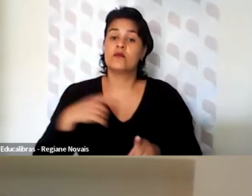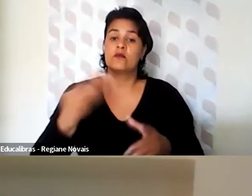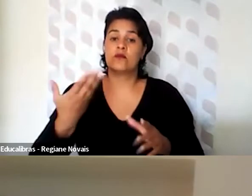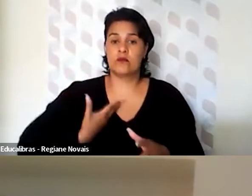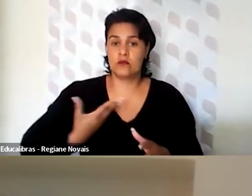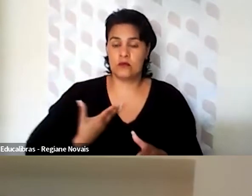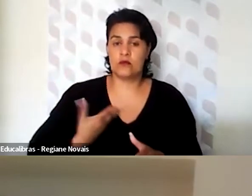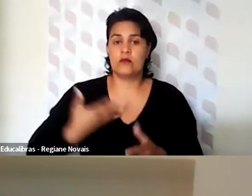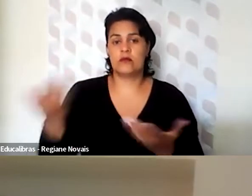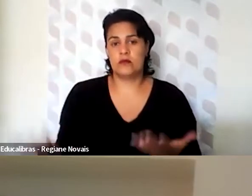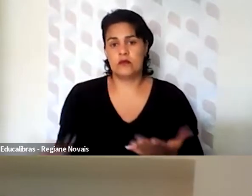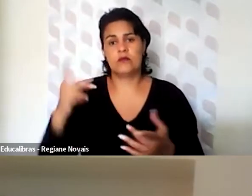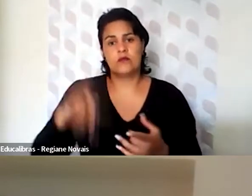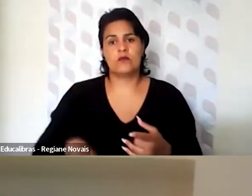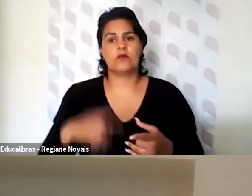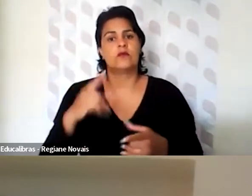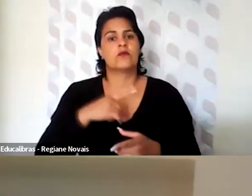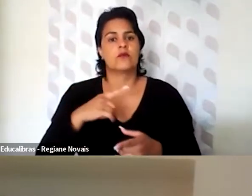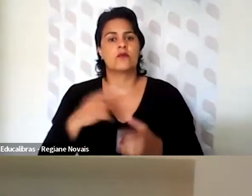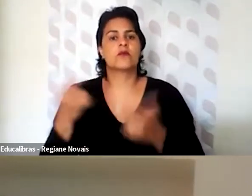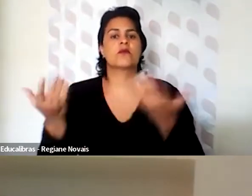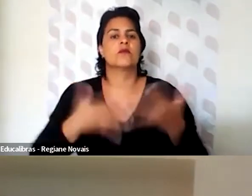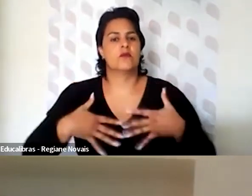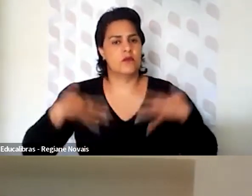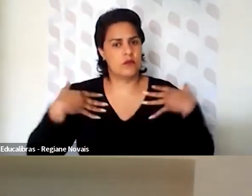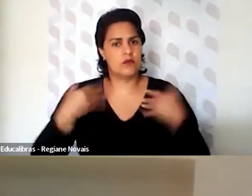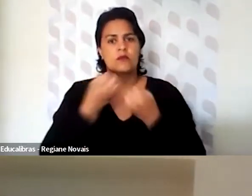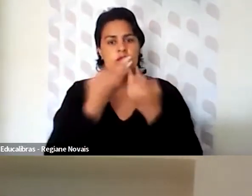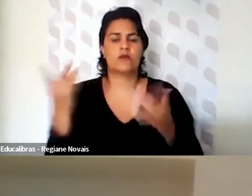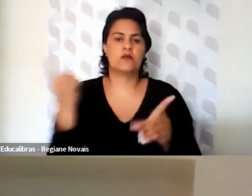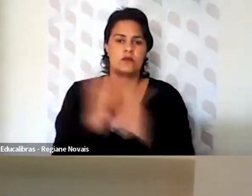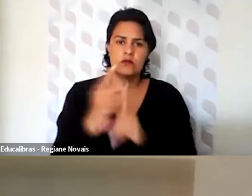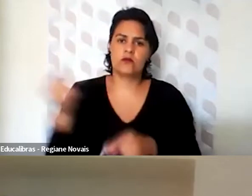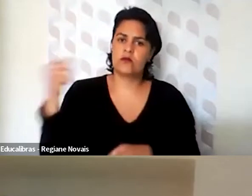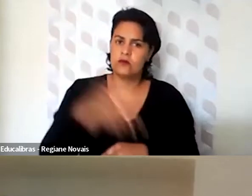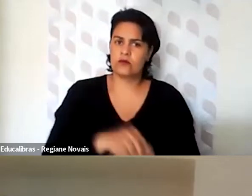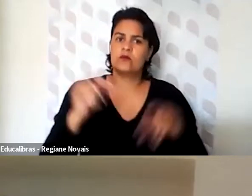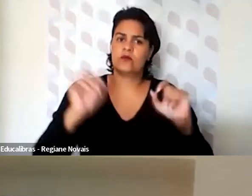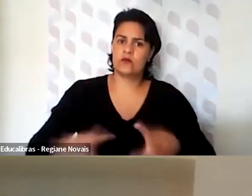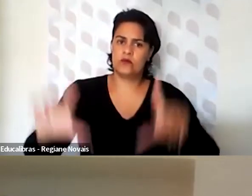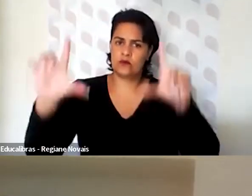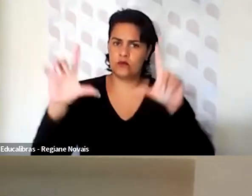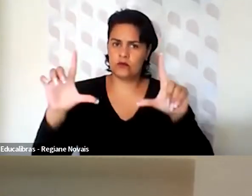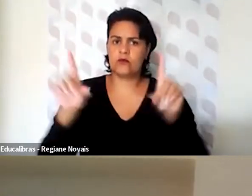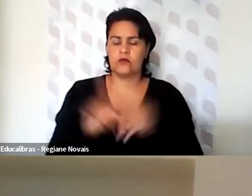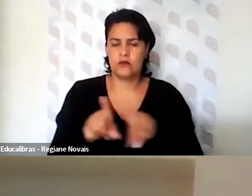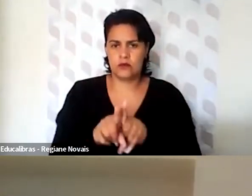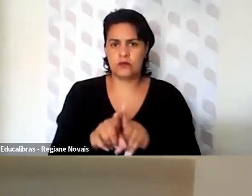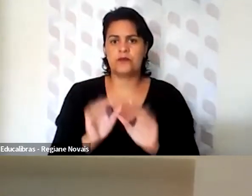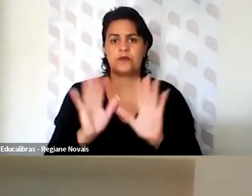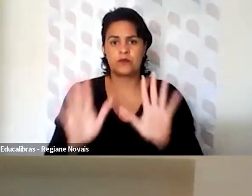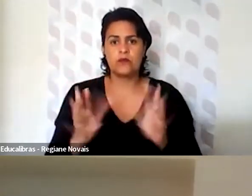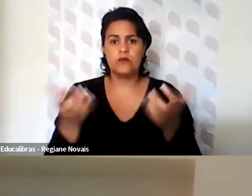Patrick, da L'Oréal, que é um prazer estar com ele dividindo esse painel também. Minhas caras e meus caros, eu queria